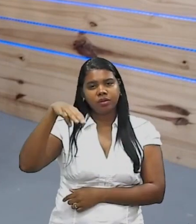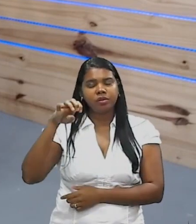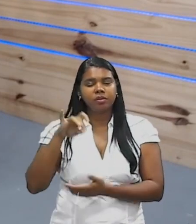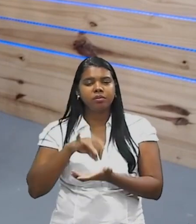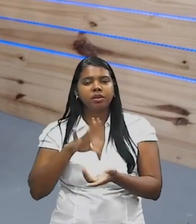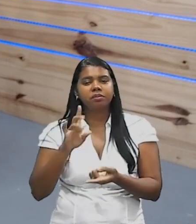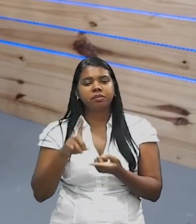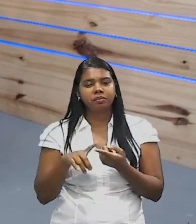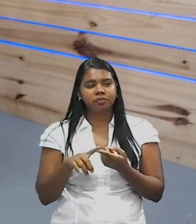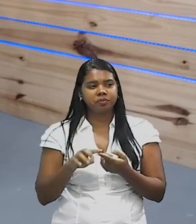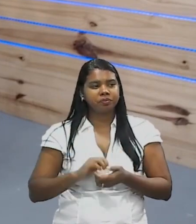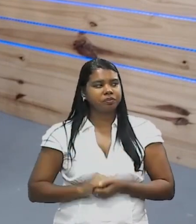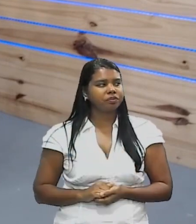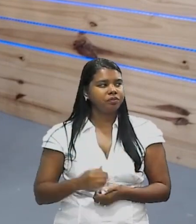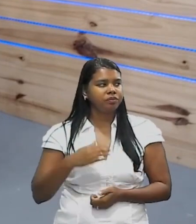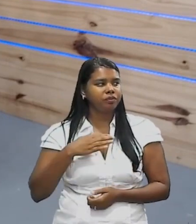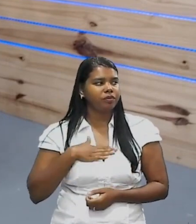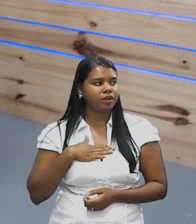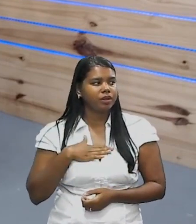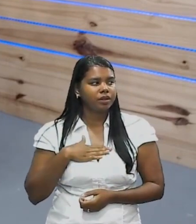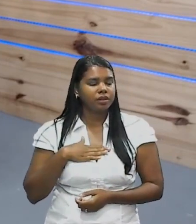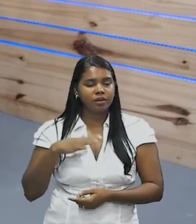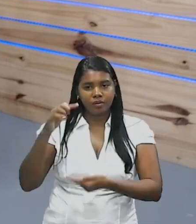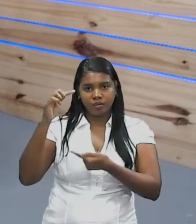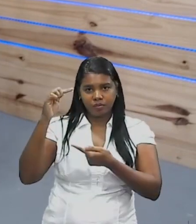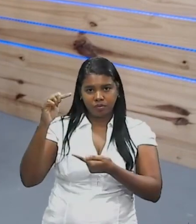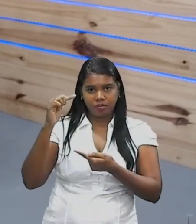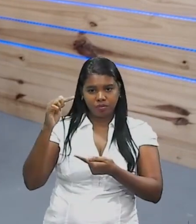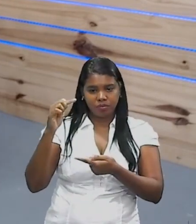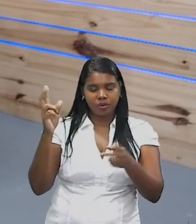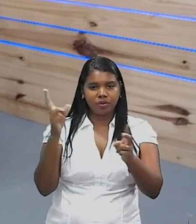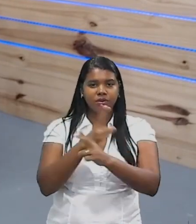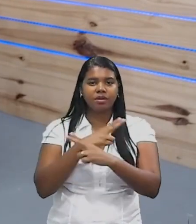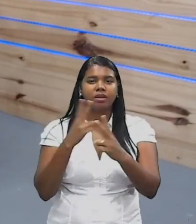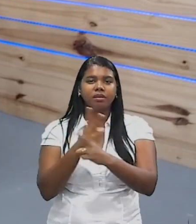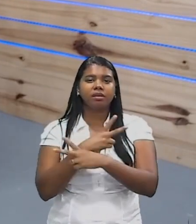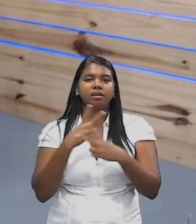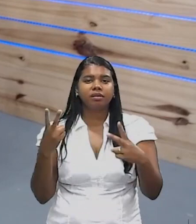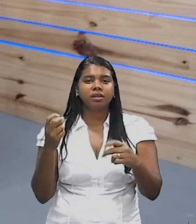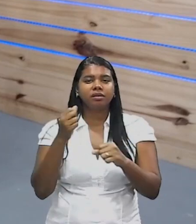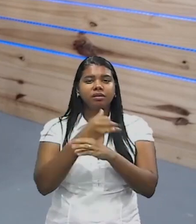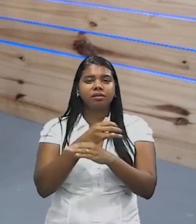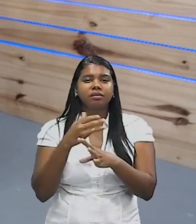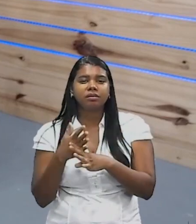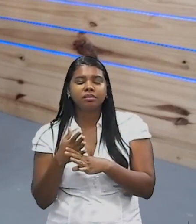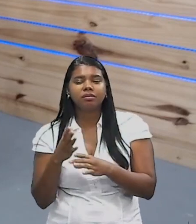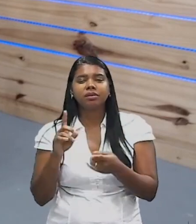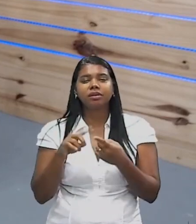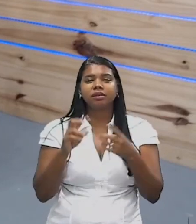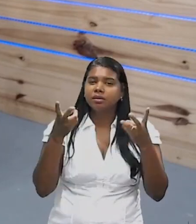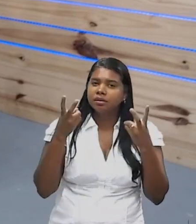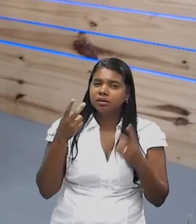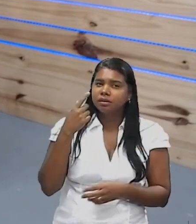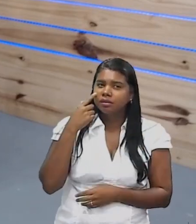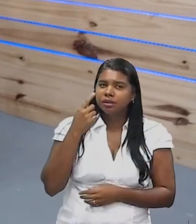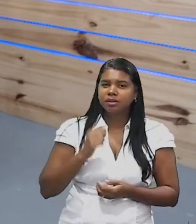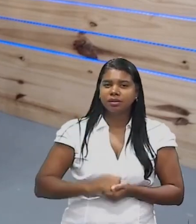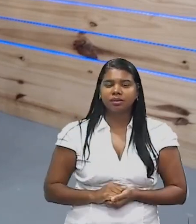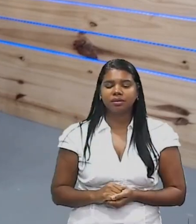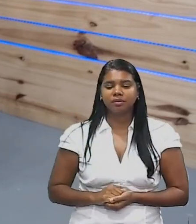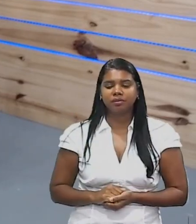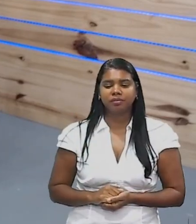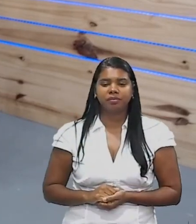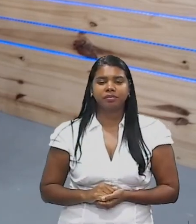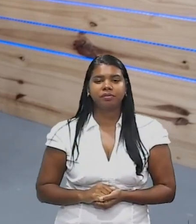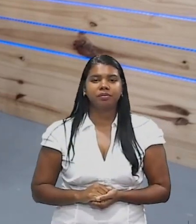era meu saco de vento tá vindo com batata. Rufus, presta atenção. Então,